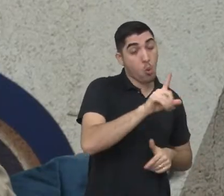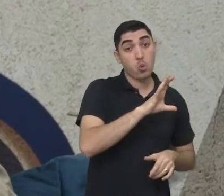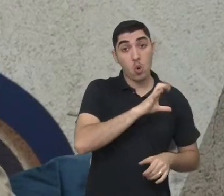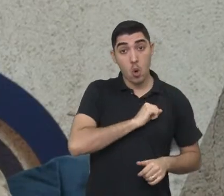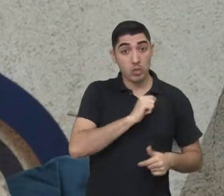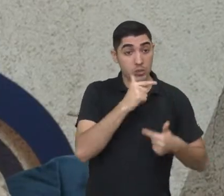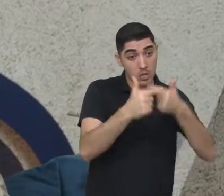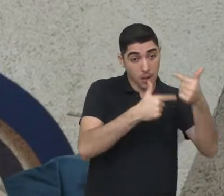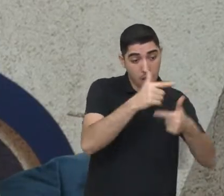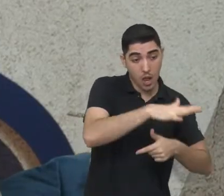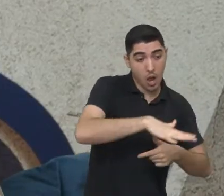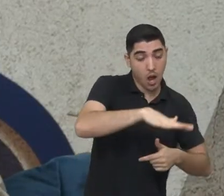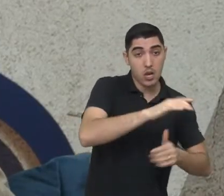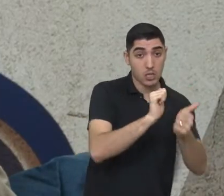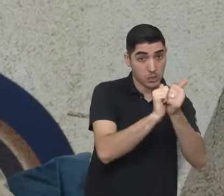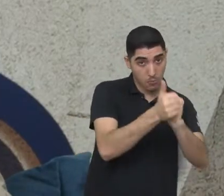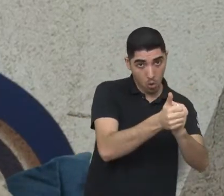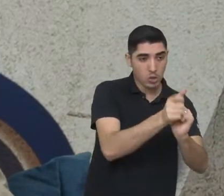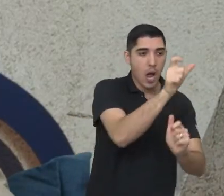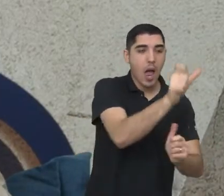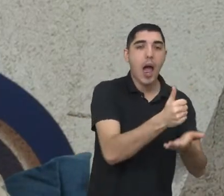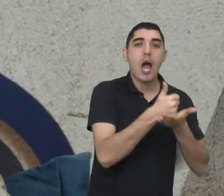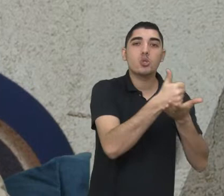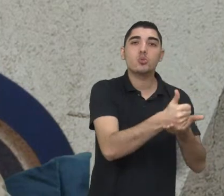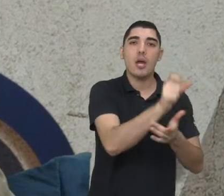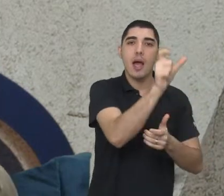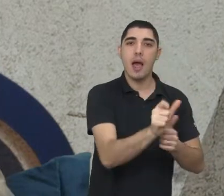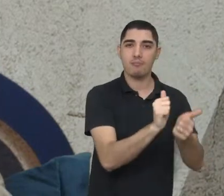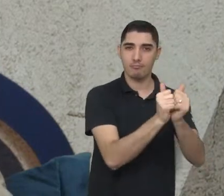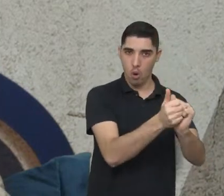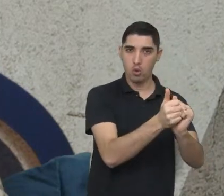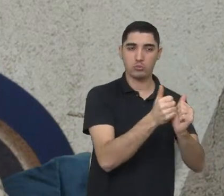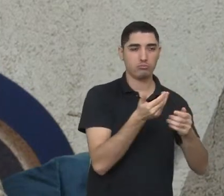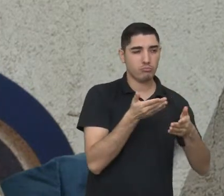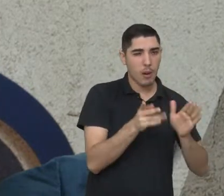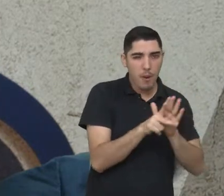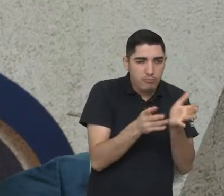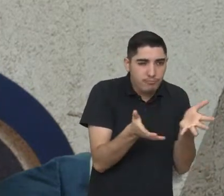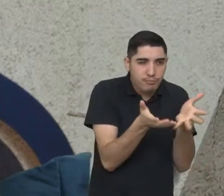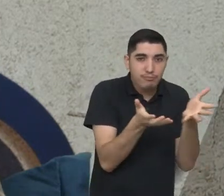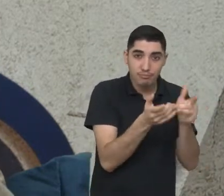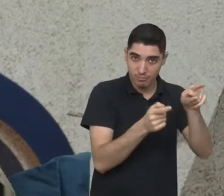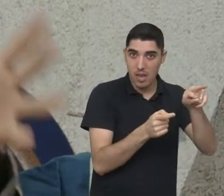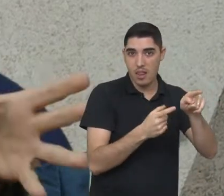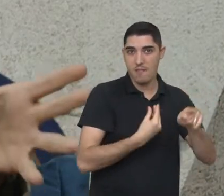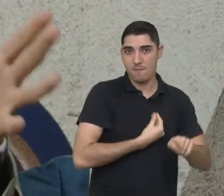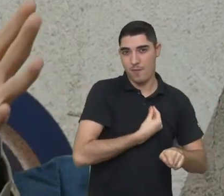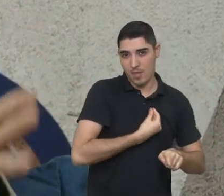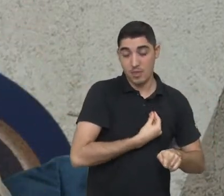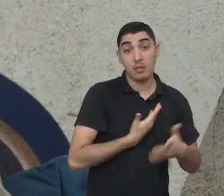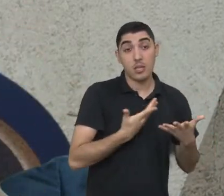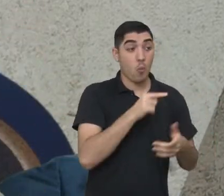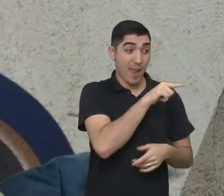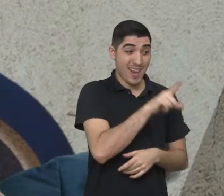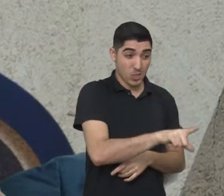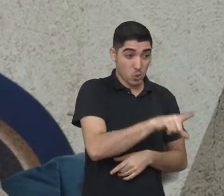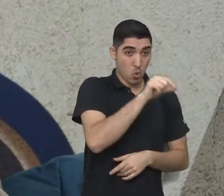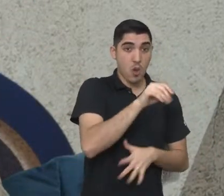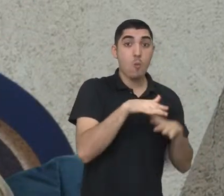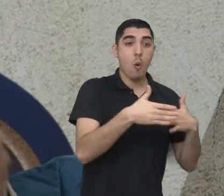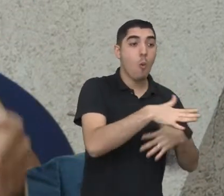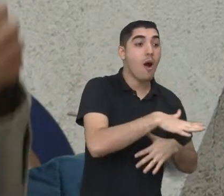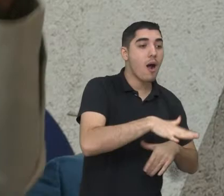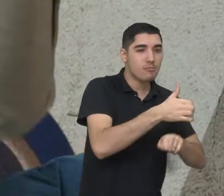ajudar esportistas a terem um melhor desempenho, né, performarem mais. Então, essa escolha profissional